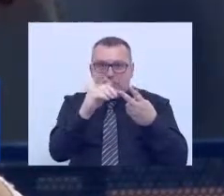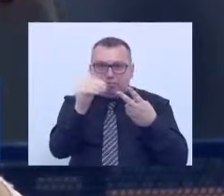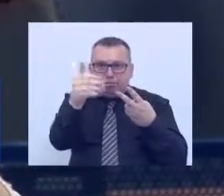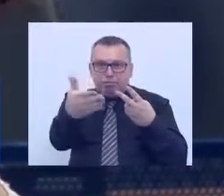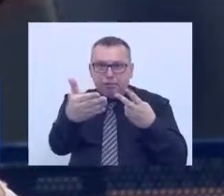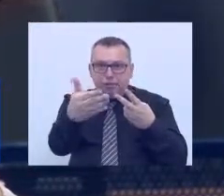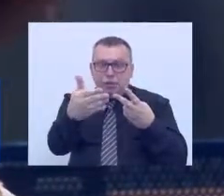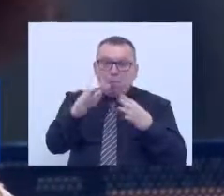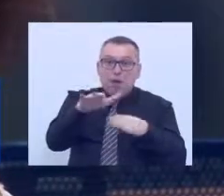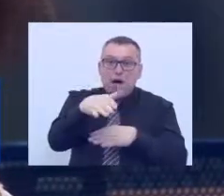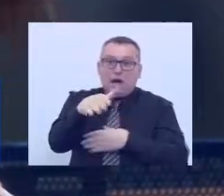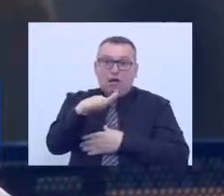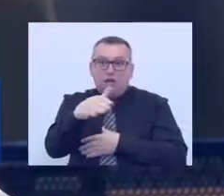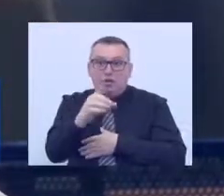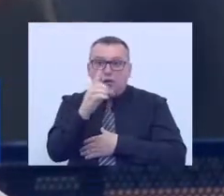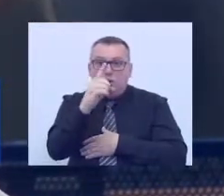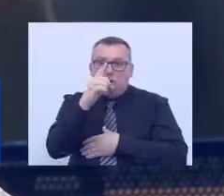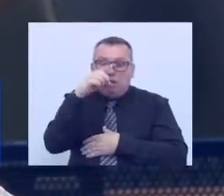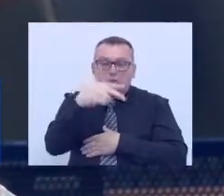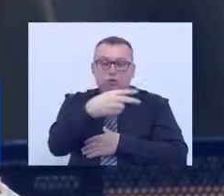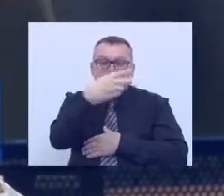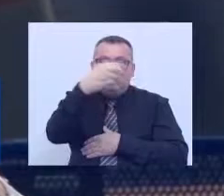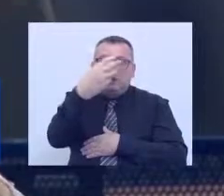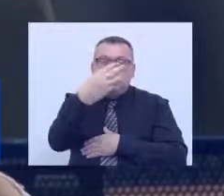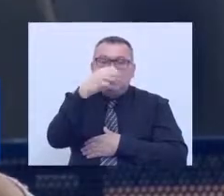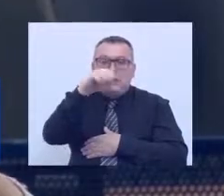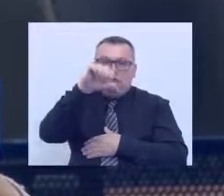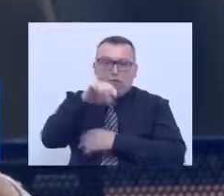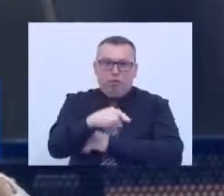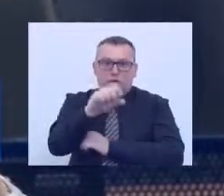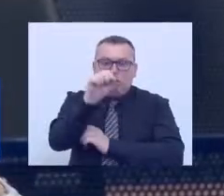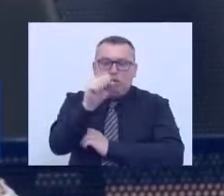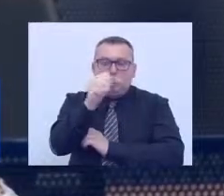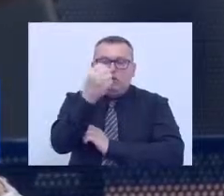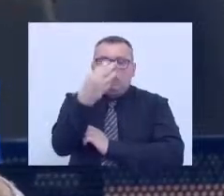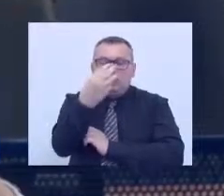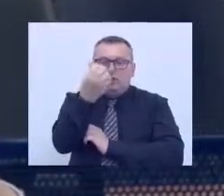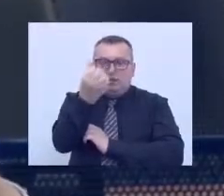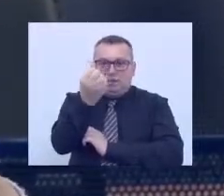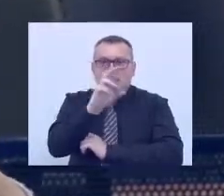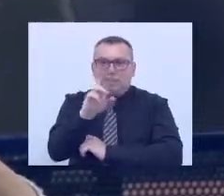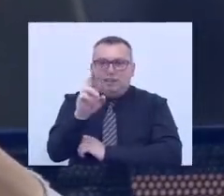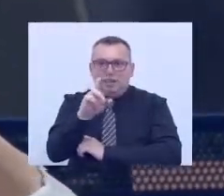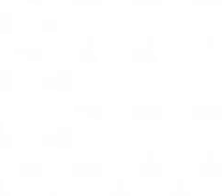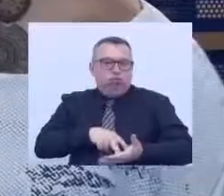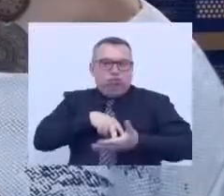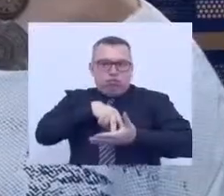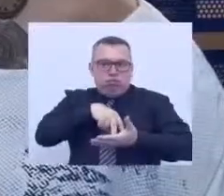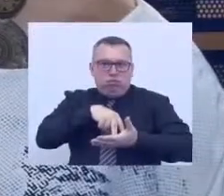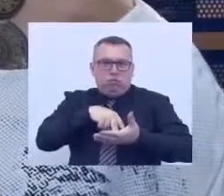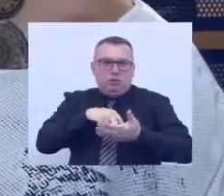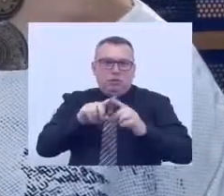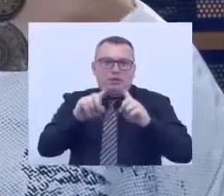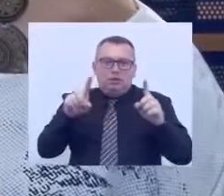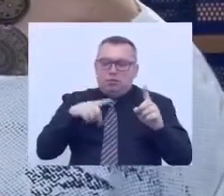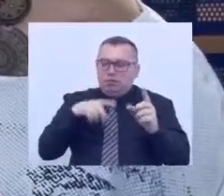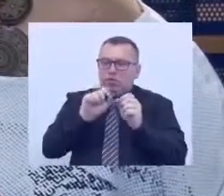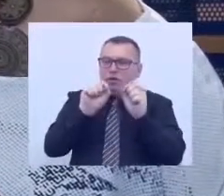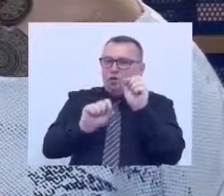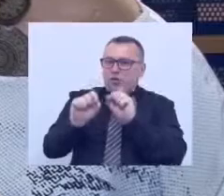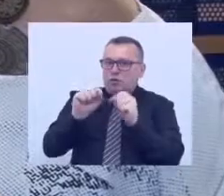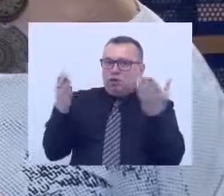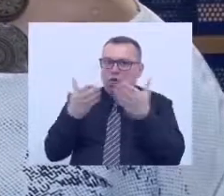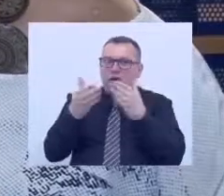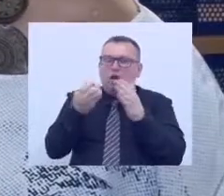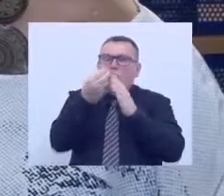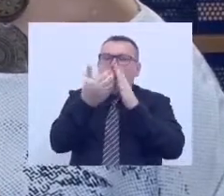está previsto para 1 milhão 239 mil 886 reais e 96 centavos. Mas o que dá para fazer com esse orçamento